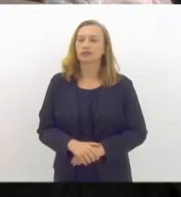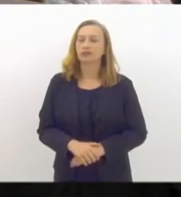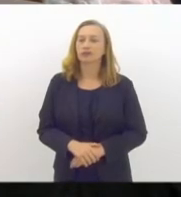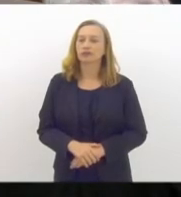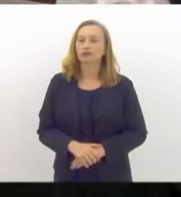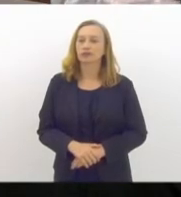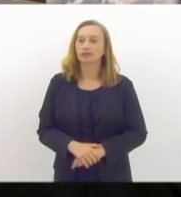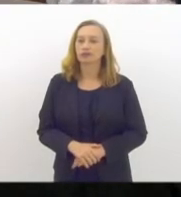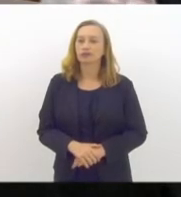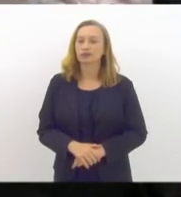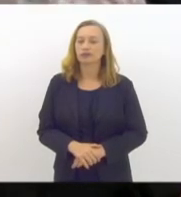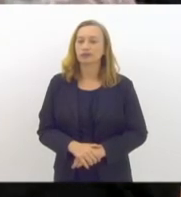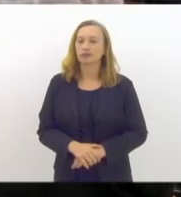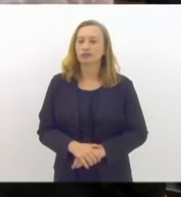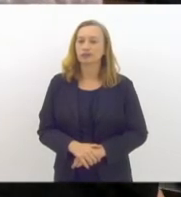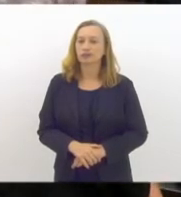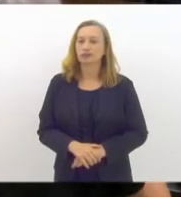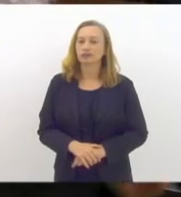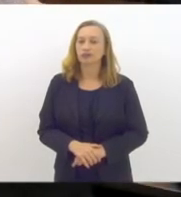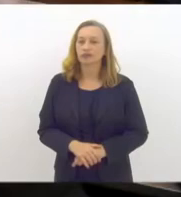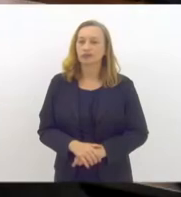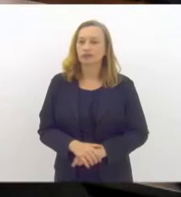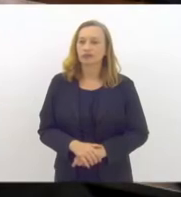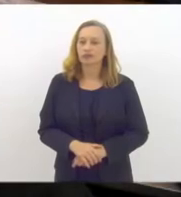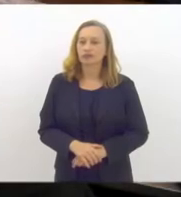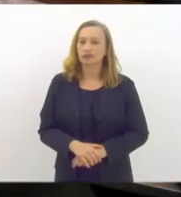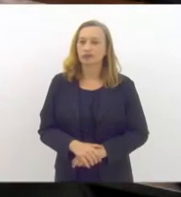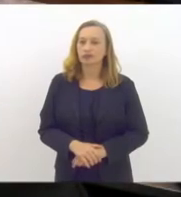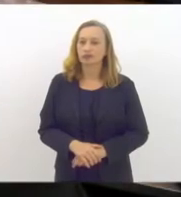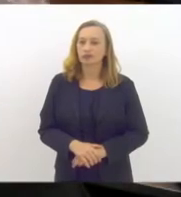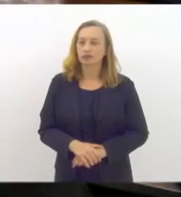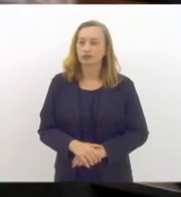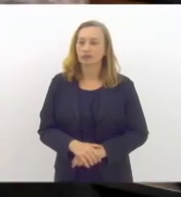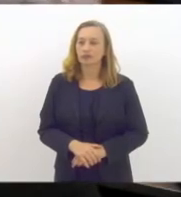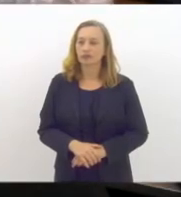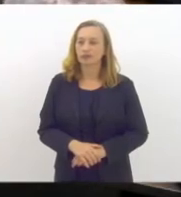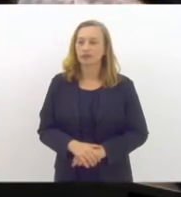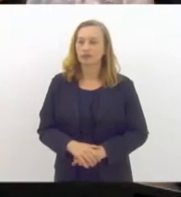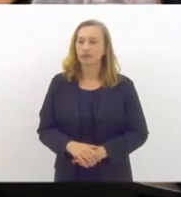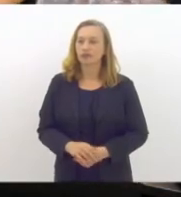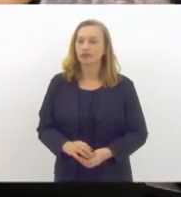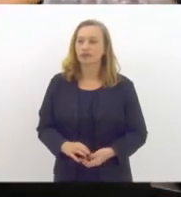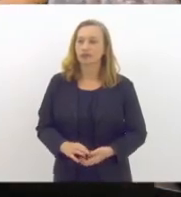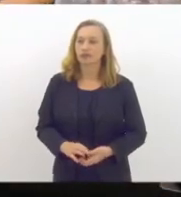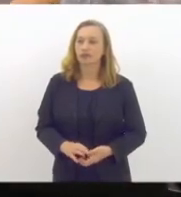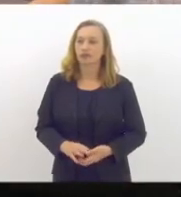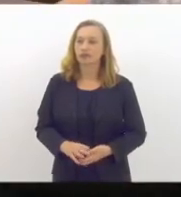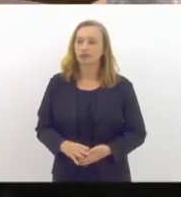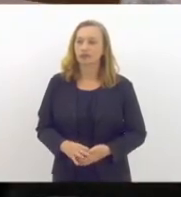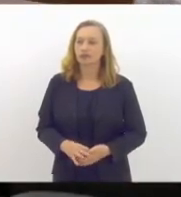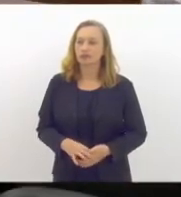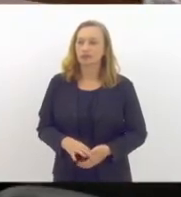Vai. acho que chega.